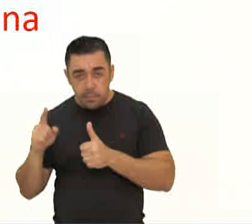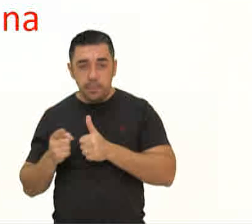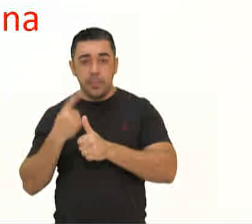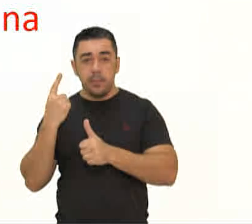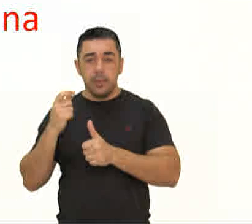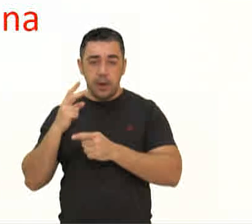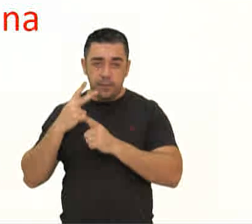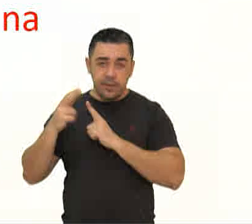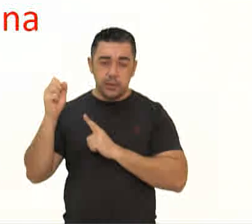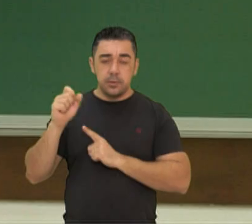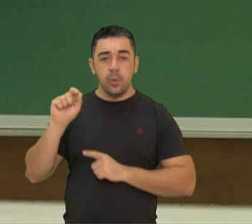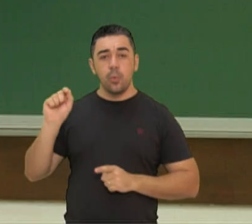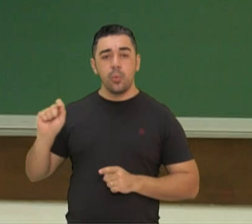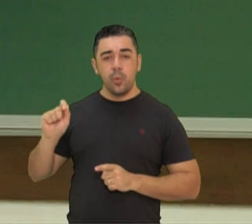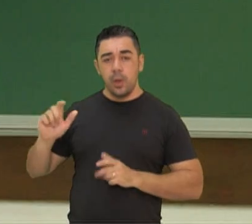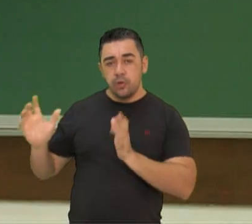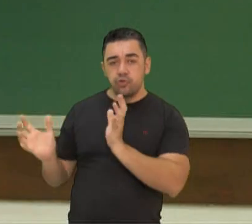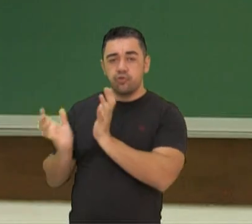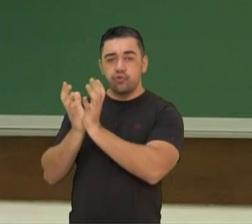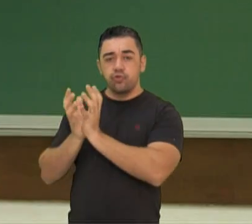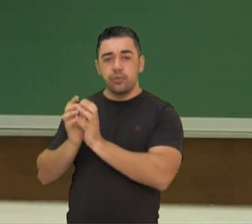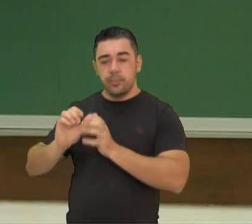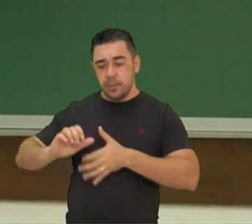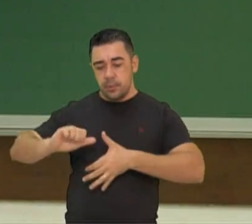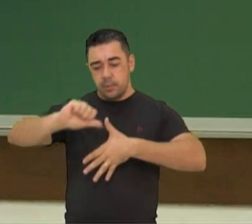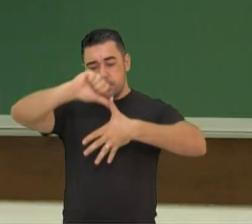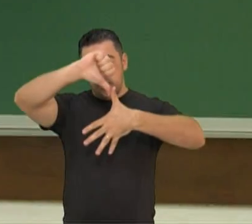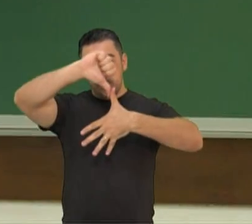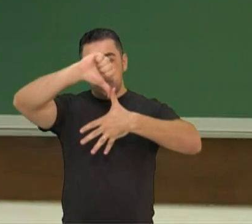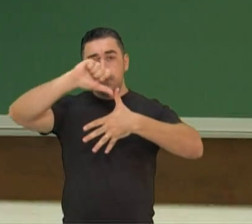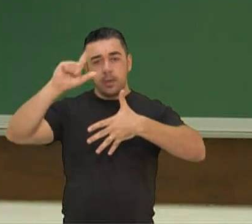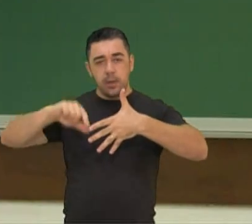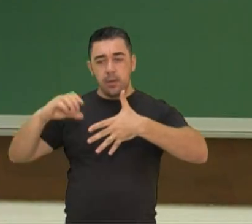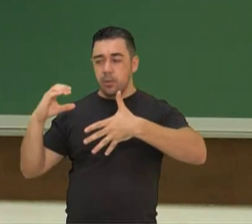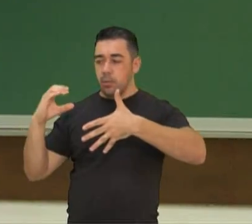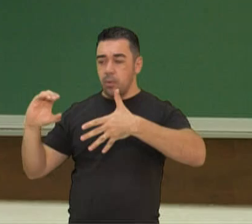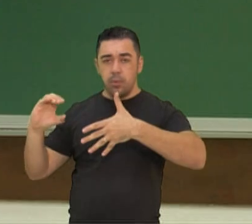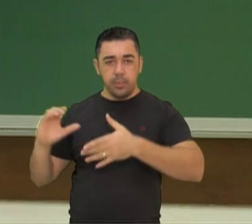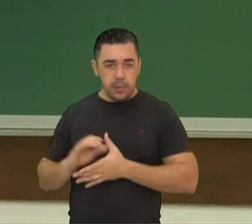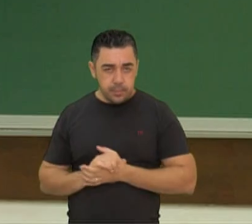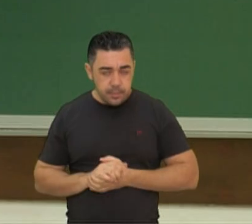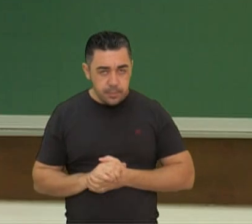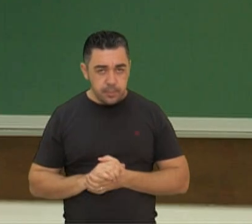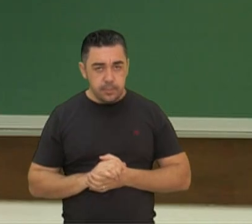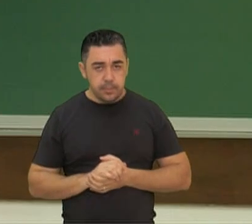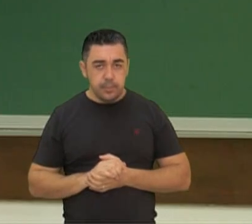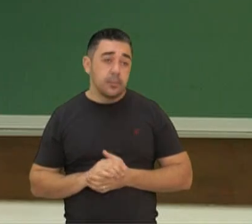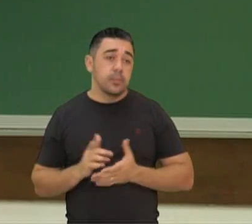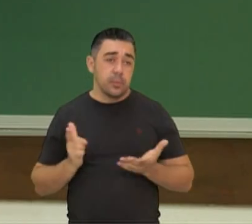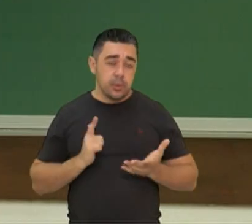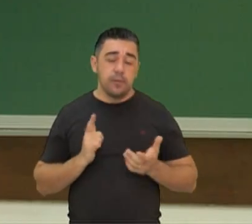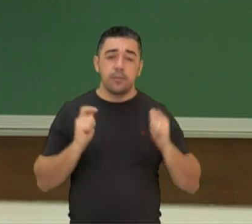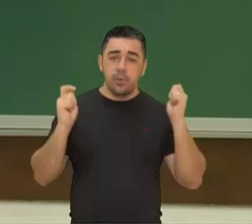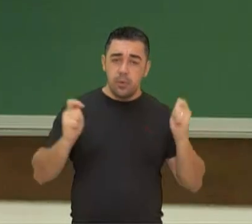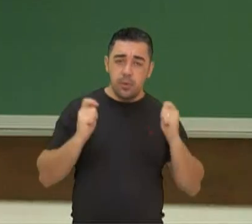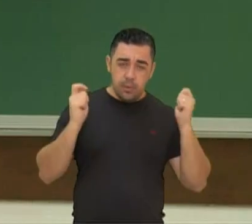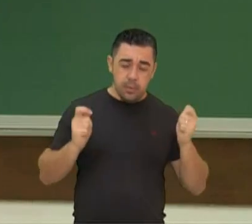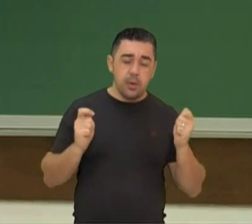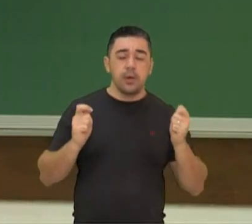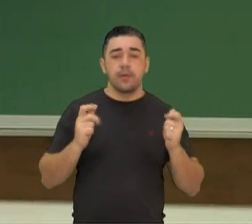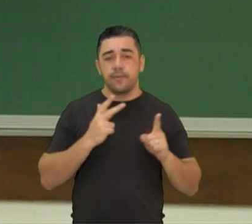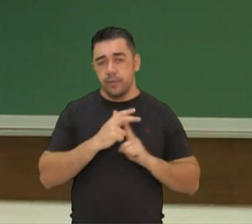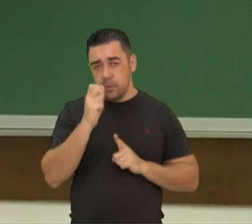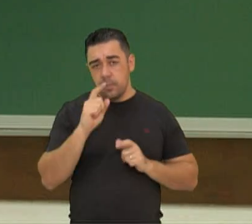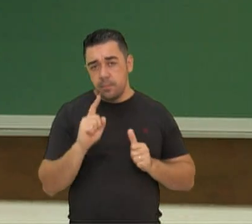seleção sul-americana. Recapitulando, os torcedores do Senegal, então, comemoraram a vitória de sua seleção, a primeira